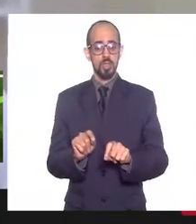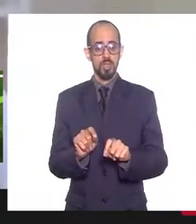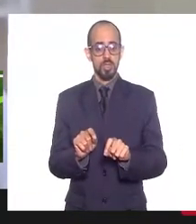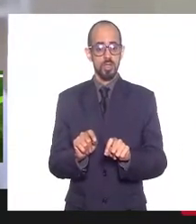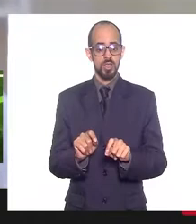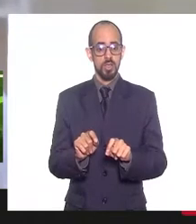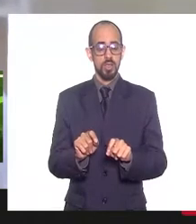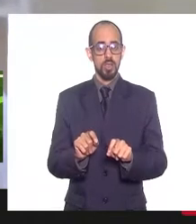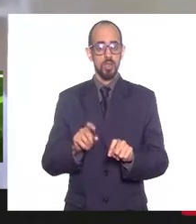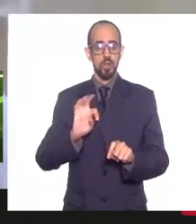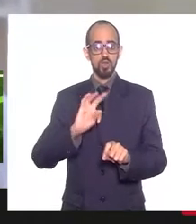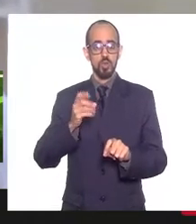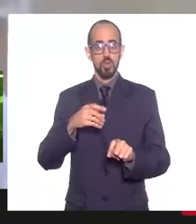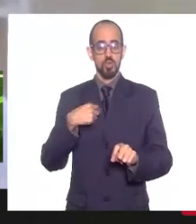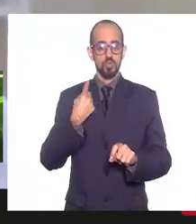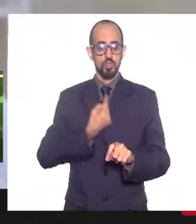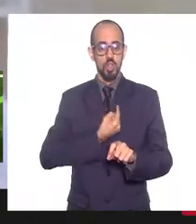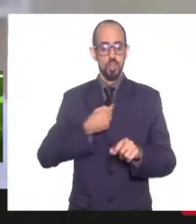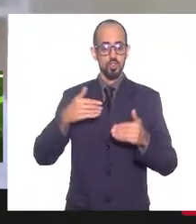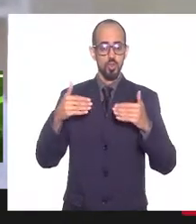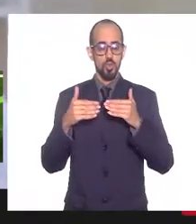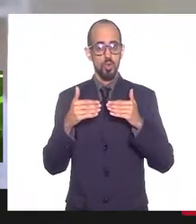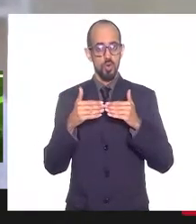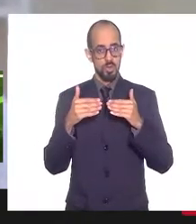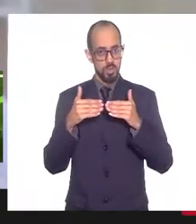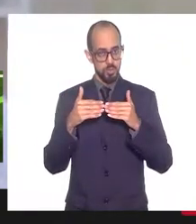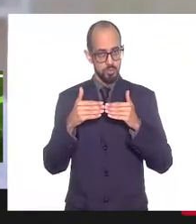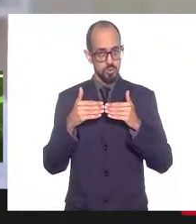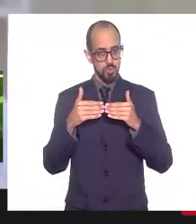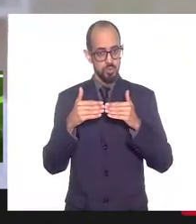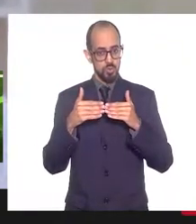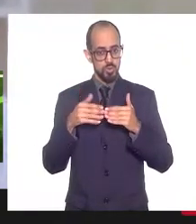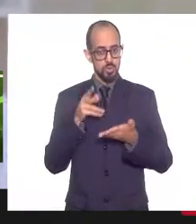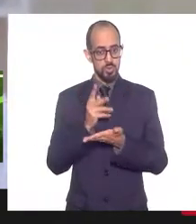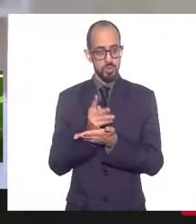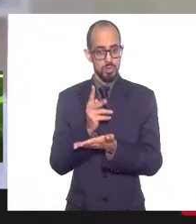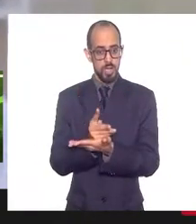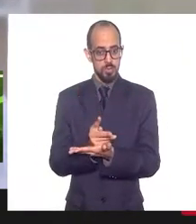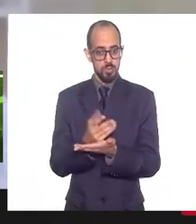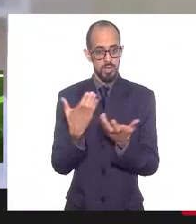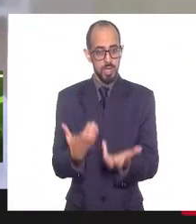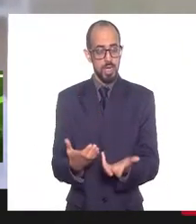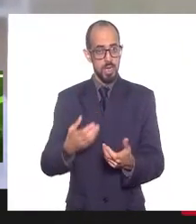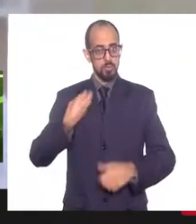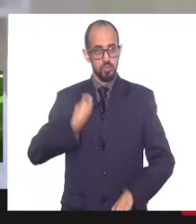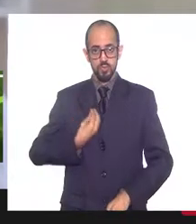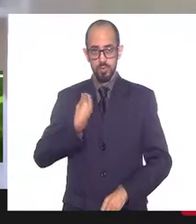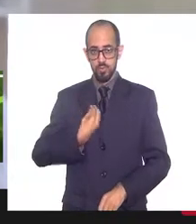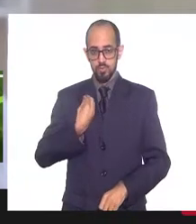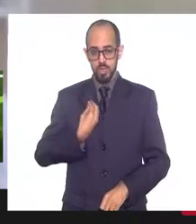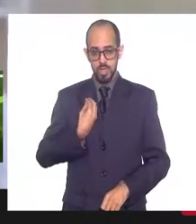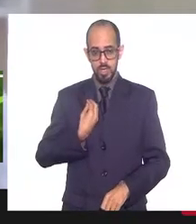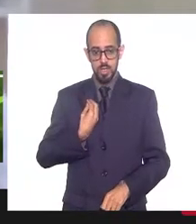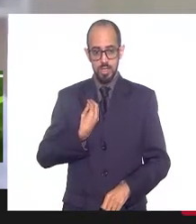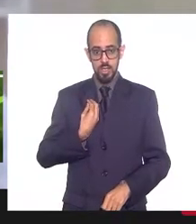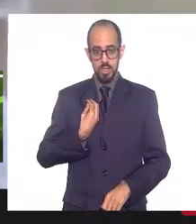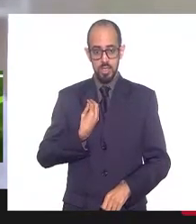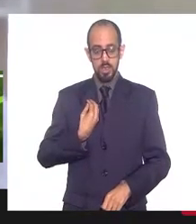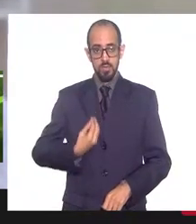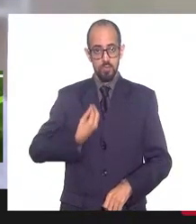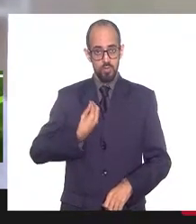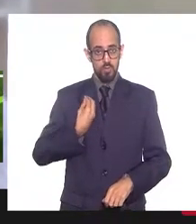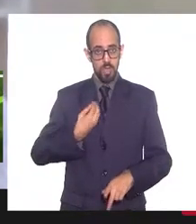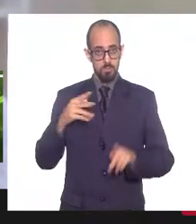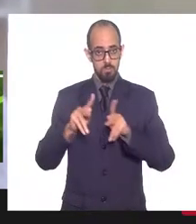todos concordamos, desde sempre. Queremos viver. E viver em paz é